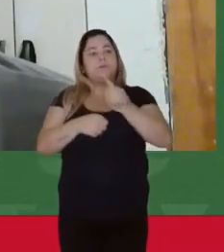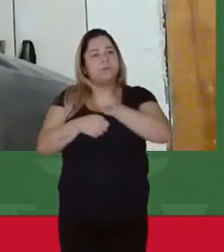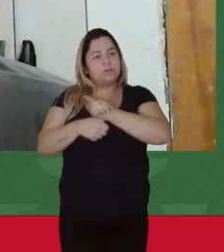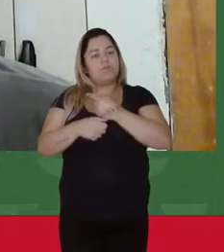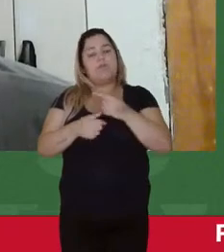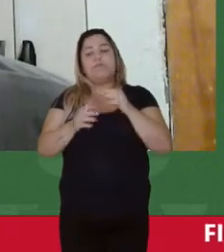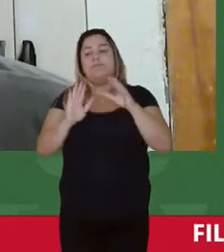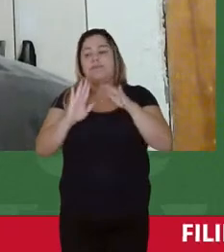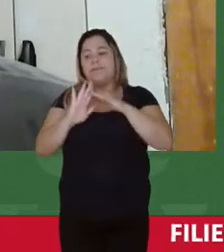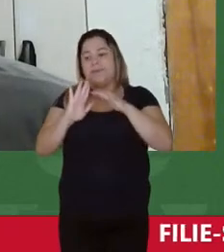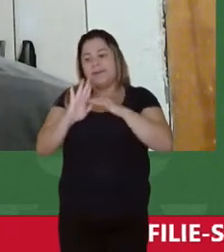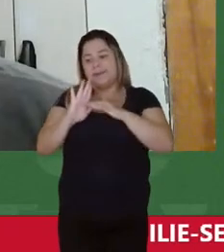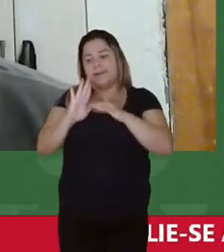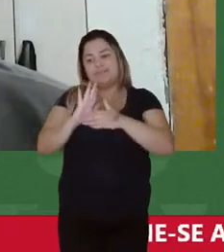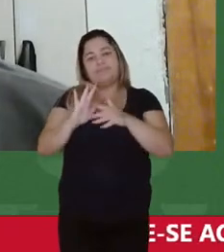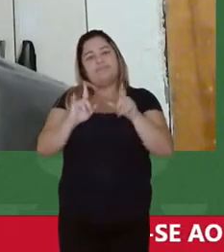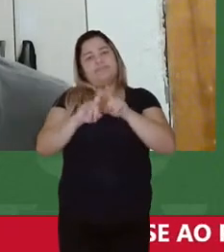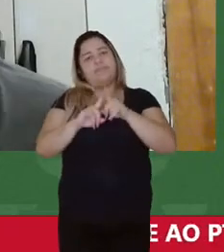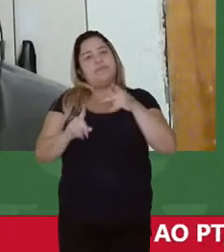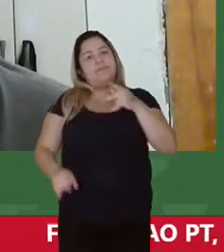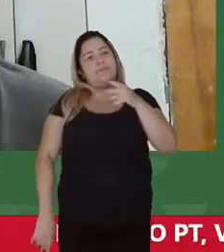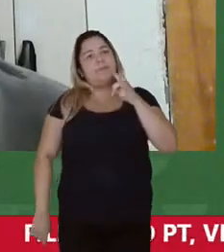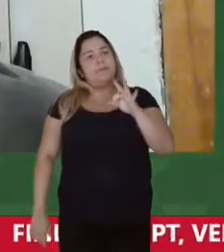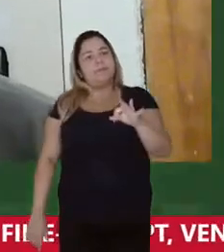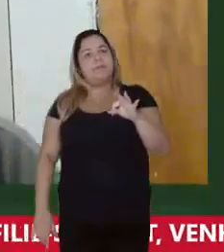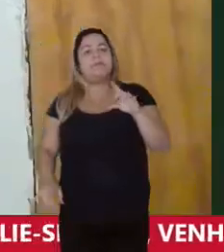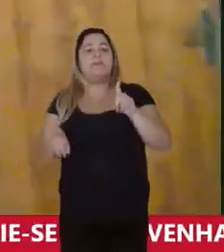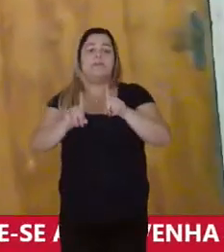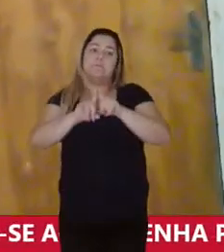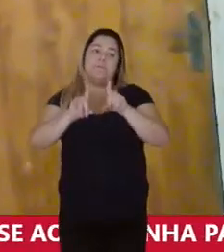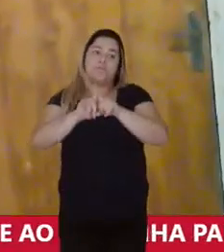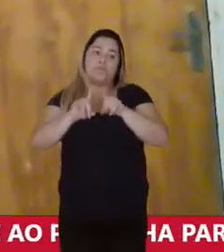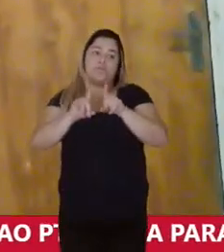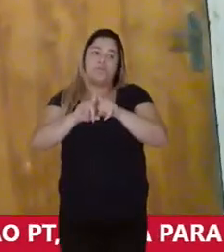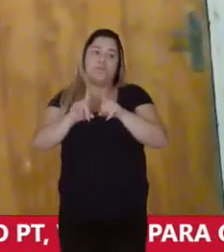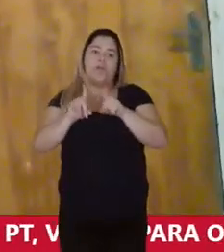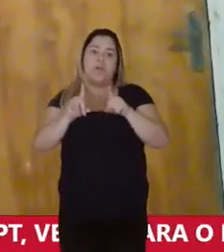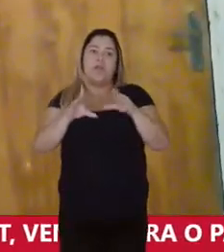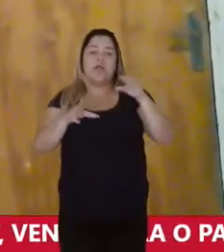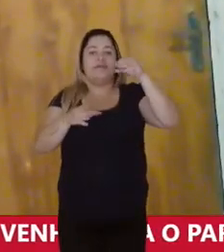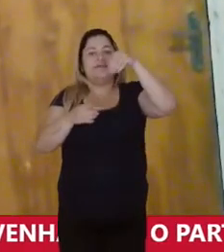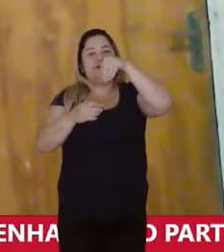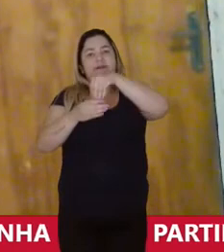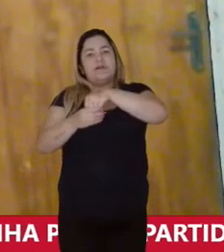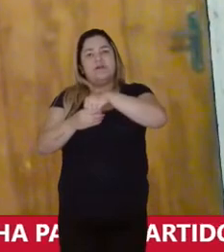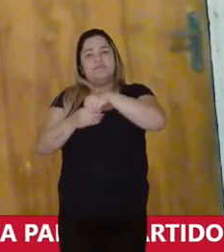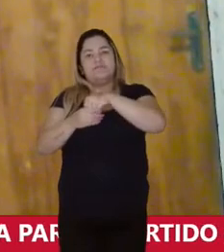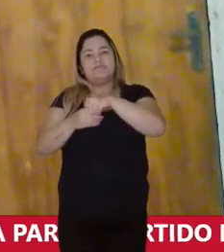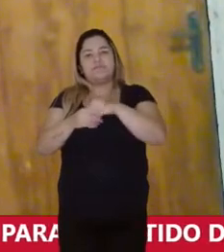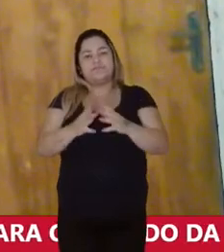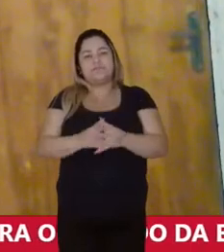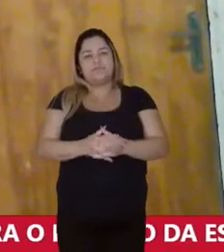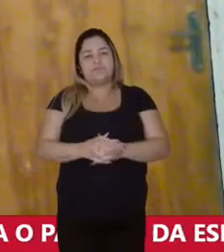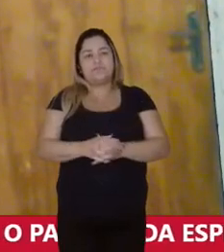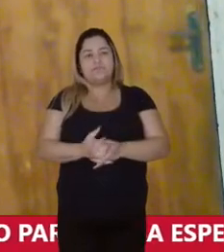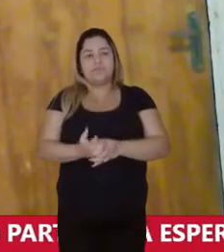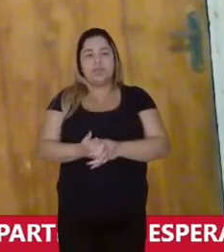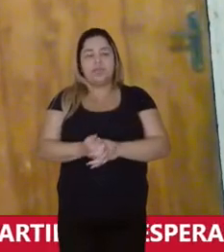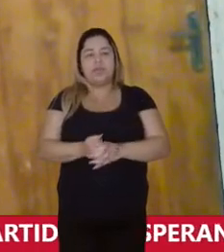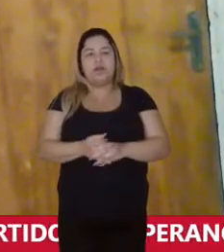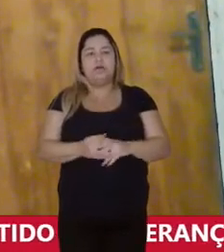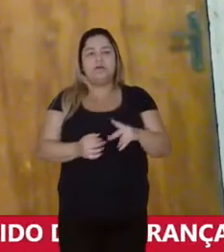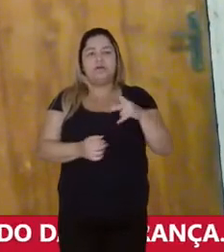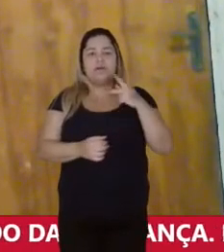né? Também o PT foi o primeiro partido a institucionalizar dentro, né, das